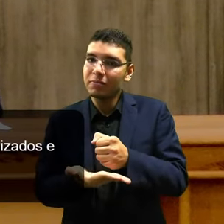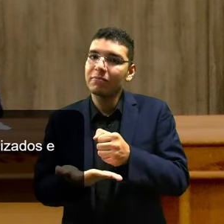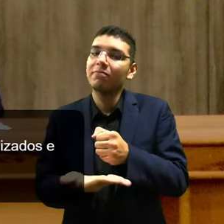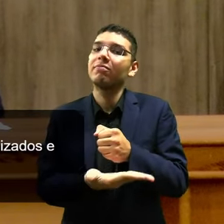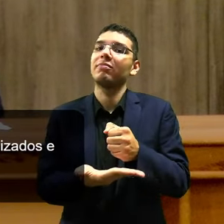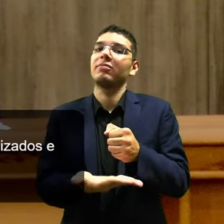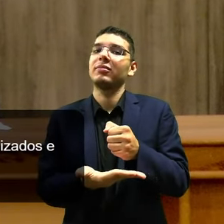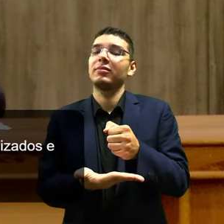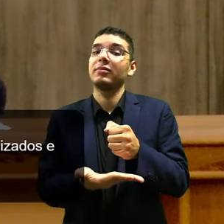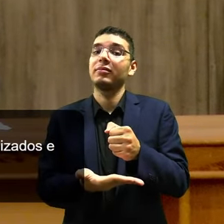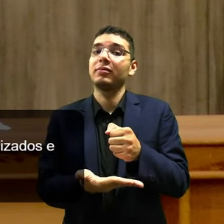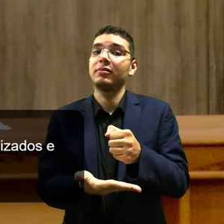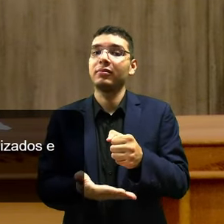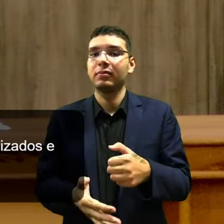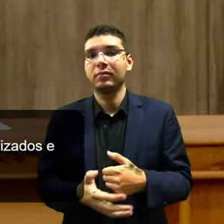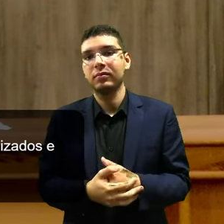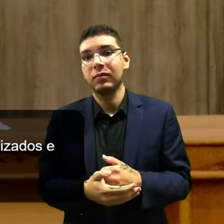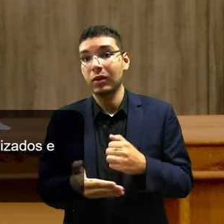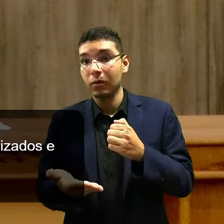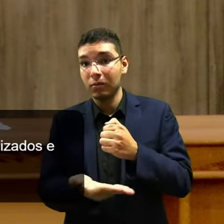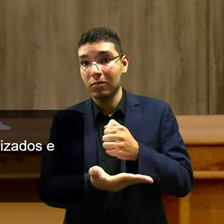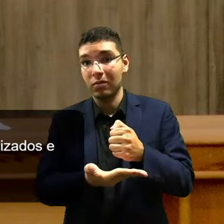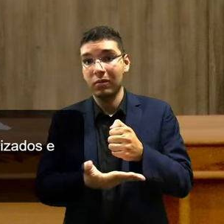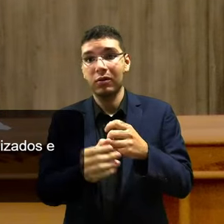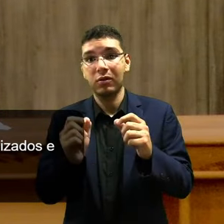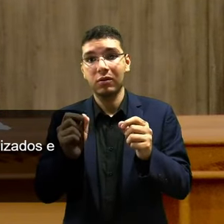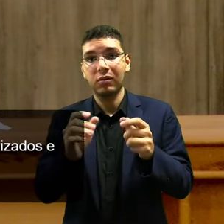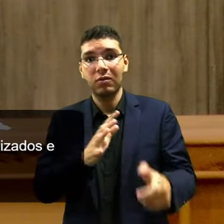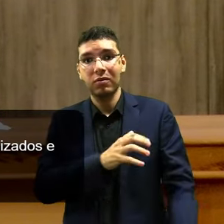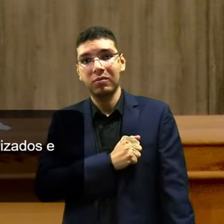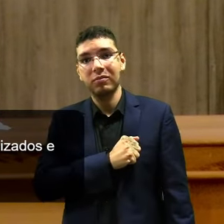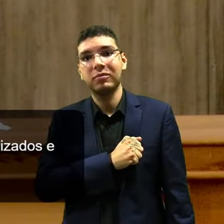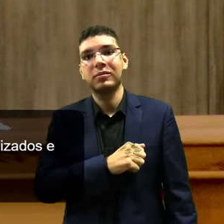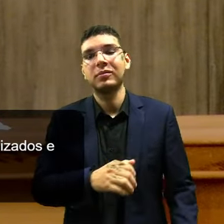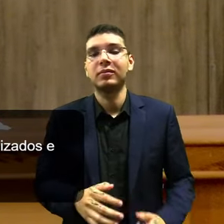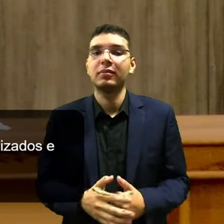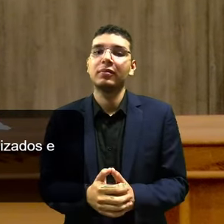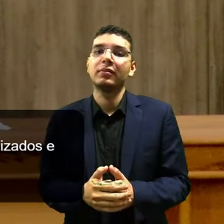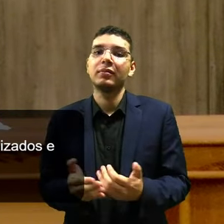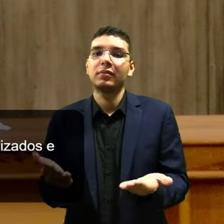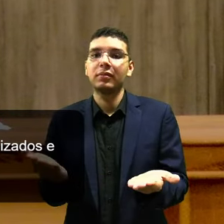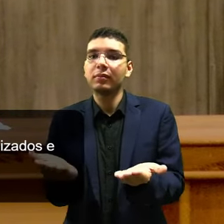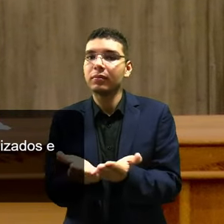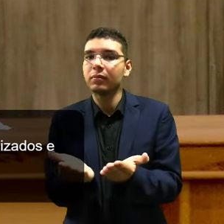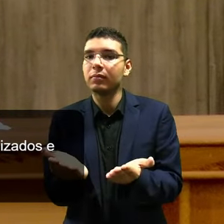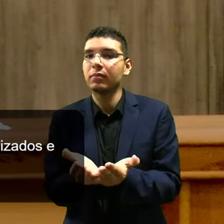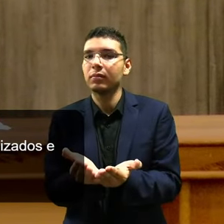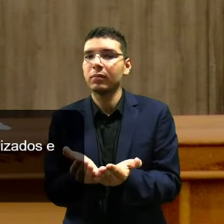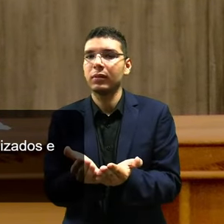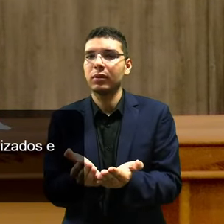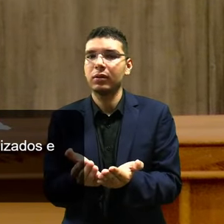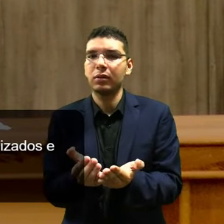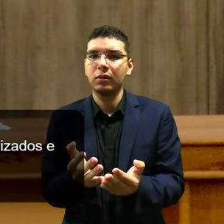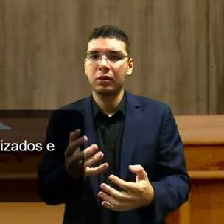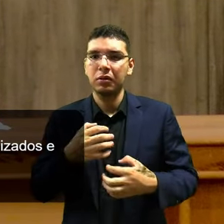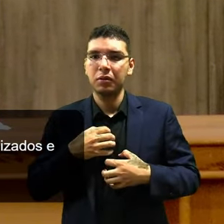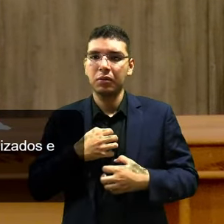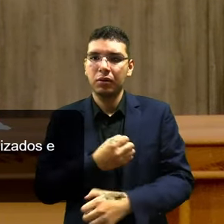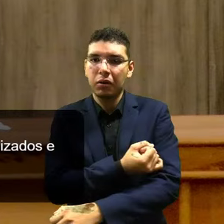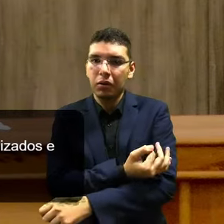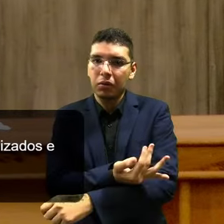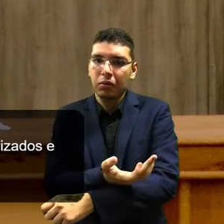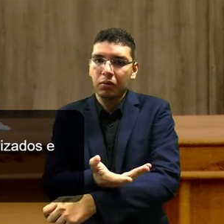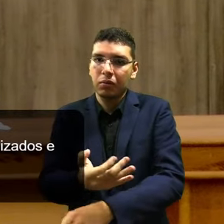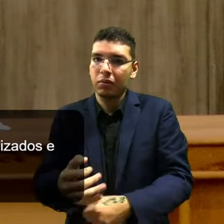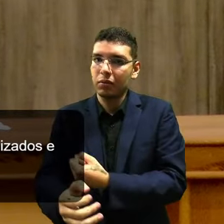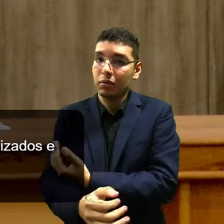cá escutem essa que eu anotei o ouvinte superficial ele tem muitas emoções mas ele não tem